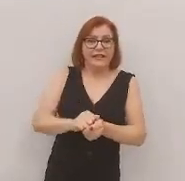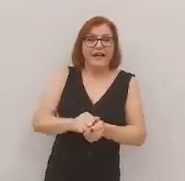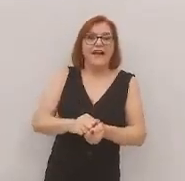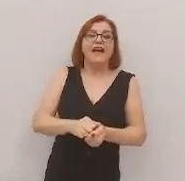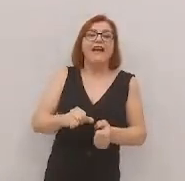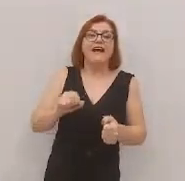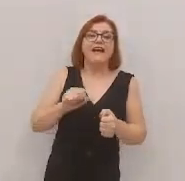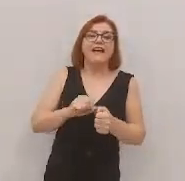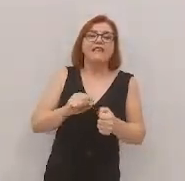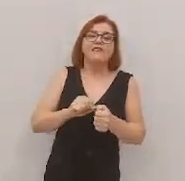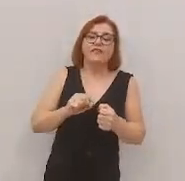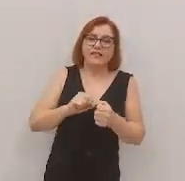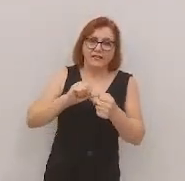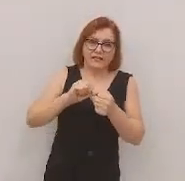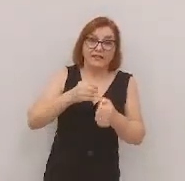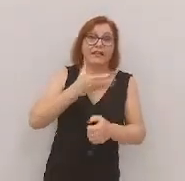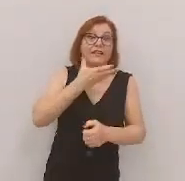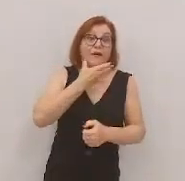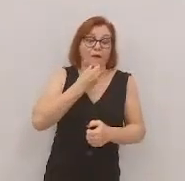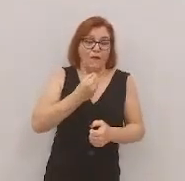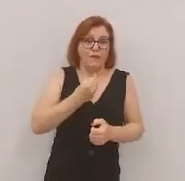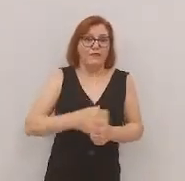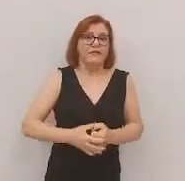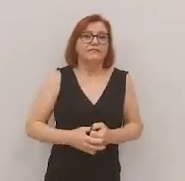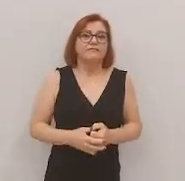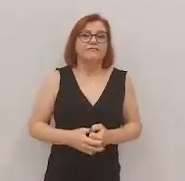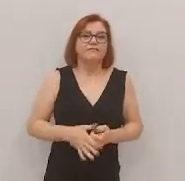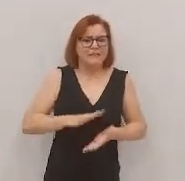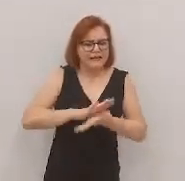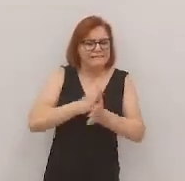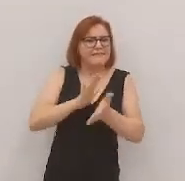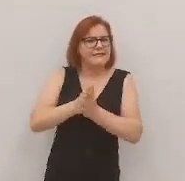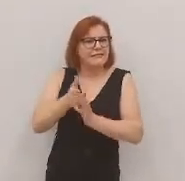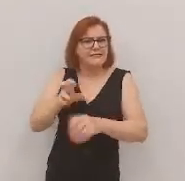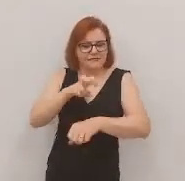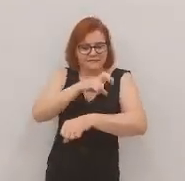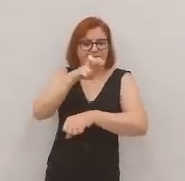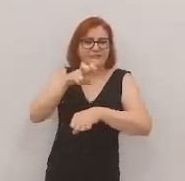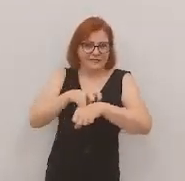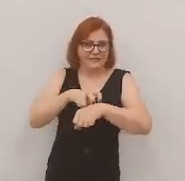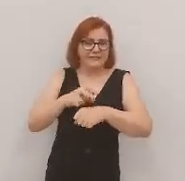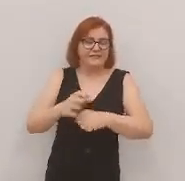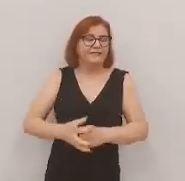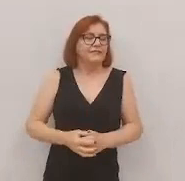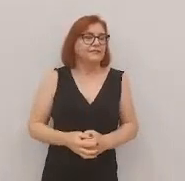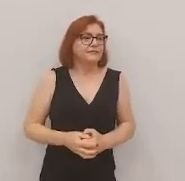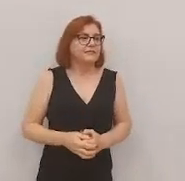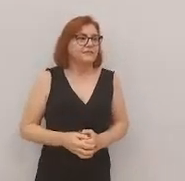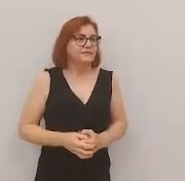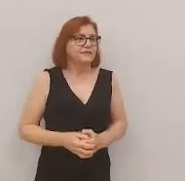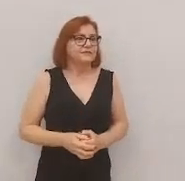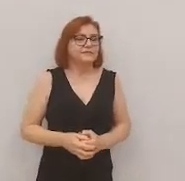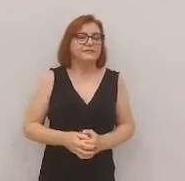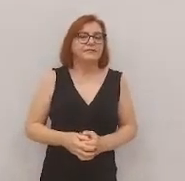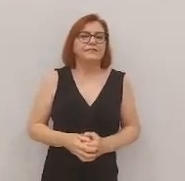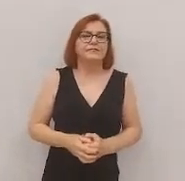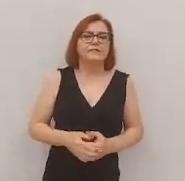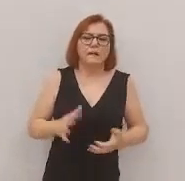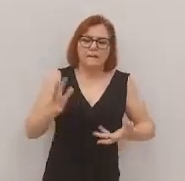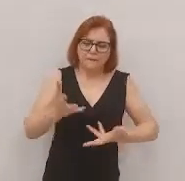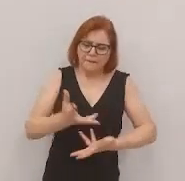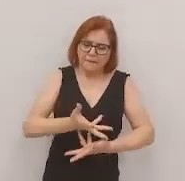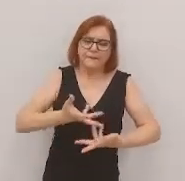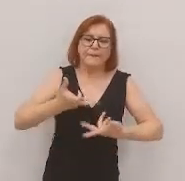terra. Senhor Jesus! Oh, Jesus! Irmão,